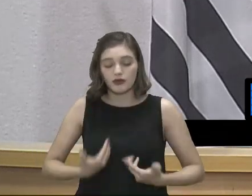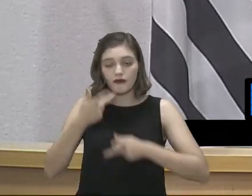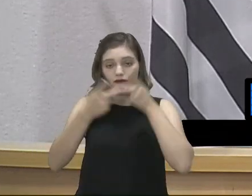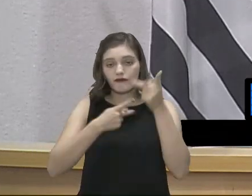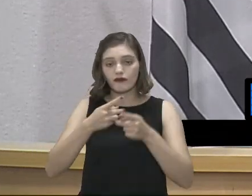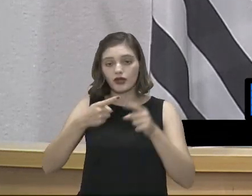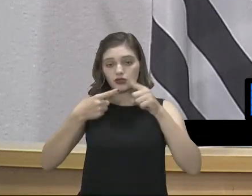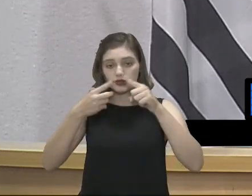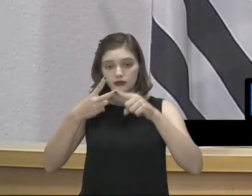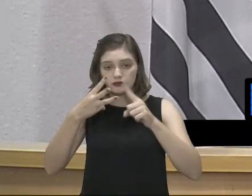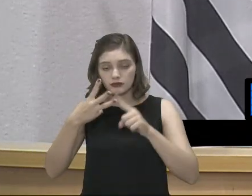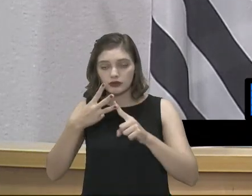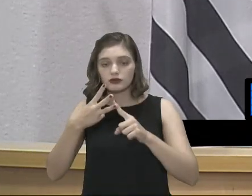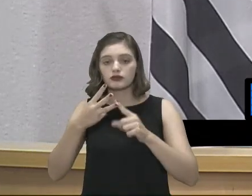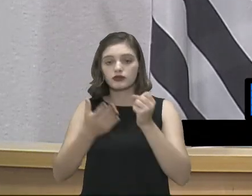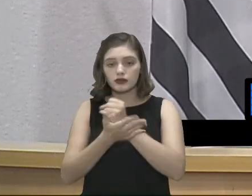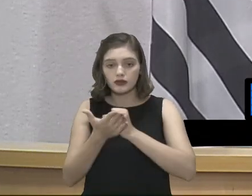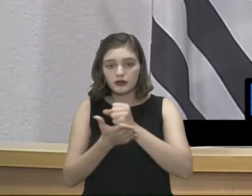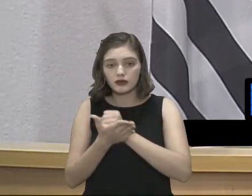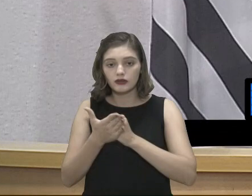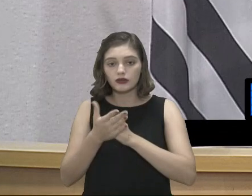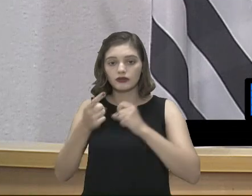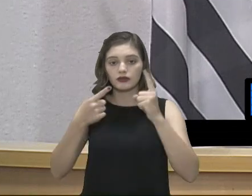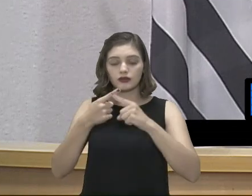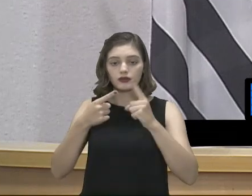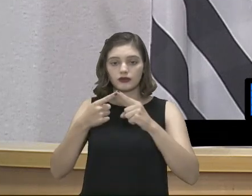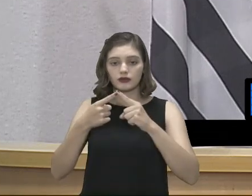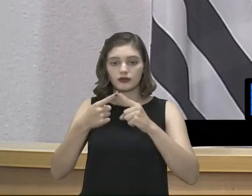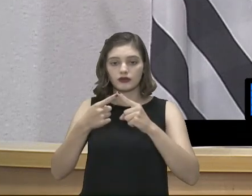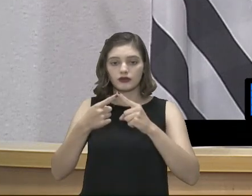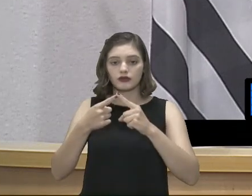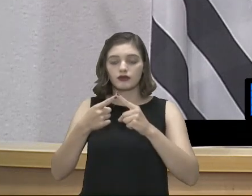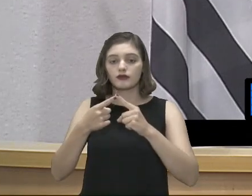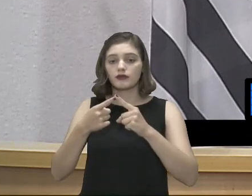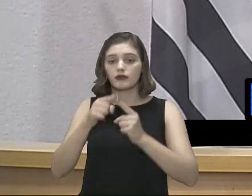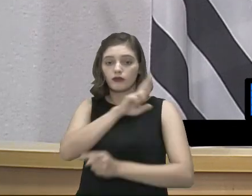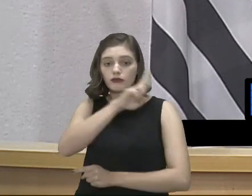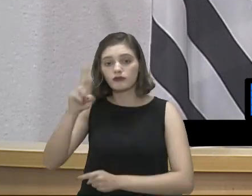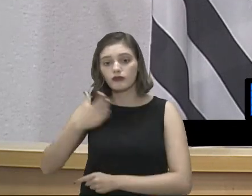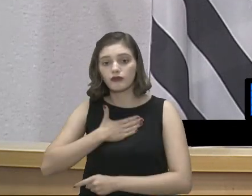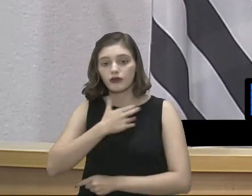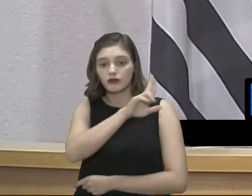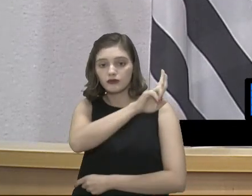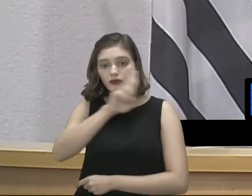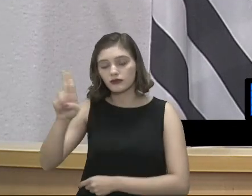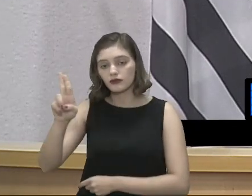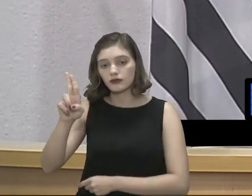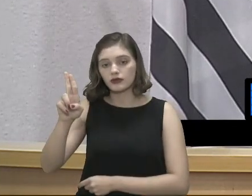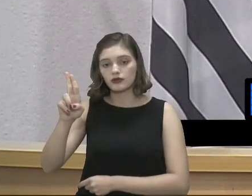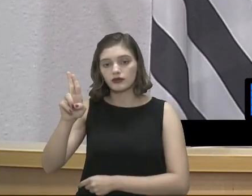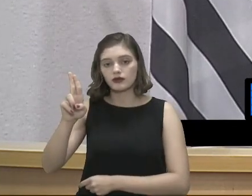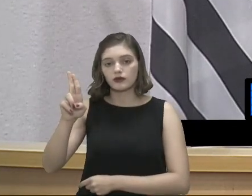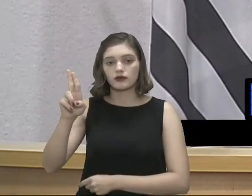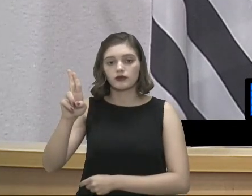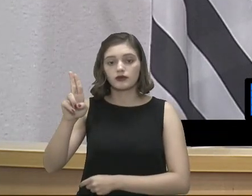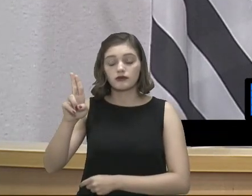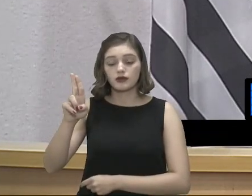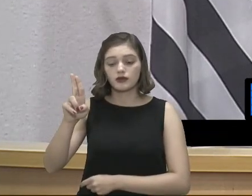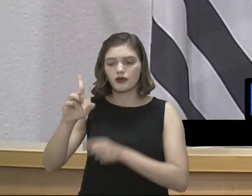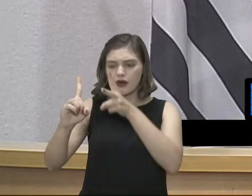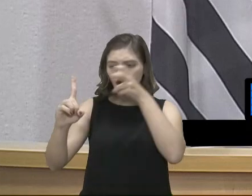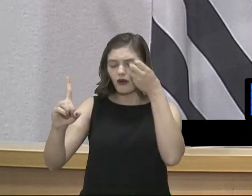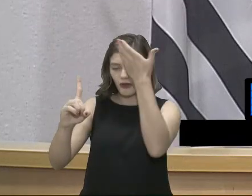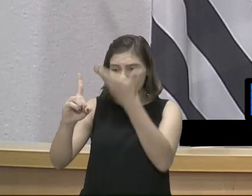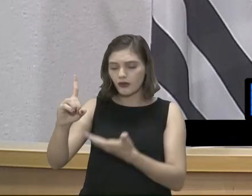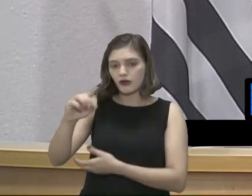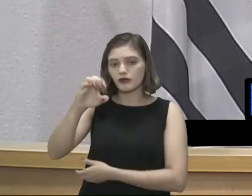de 3 coisinhas básicas, né? Me trate bem, me chame pelo meu nome, né? Olhe para mim, eu sou